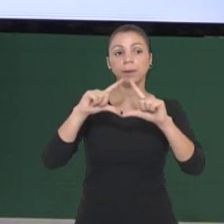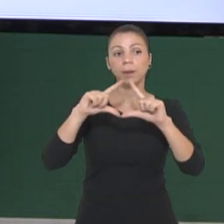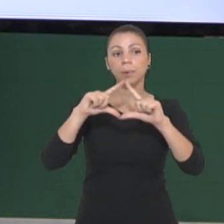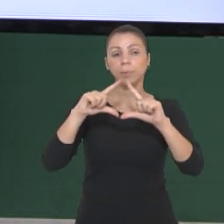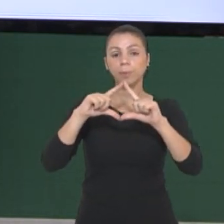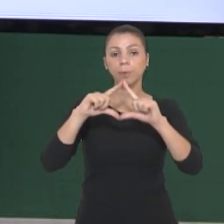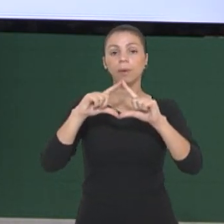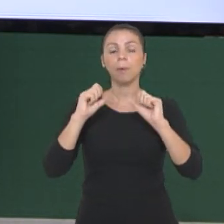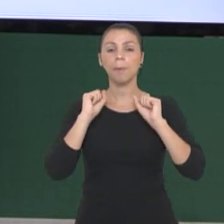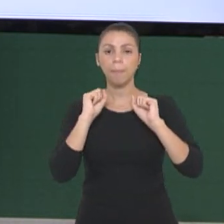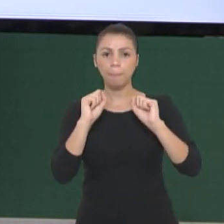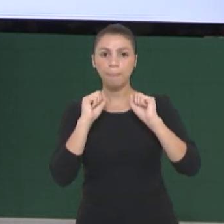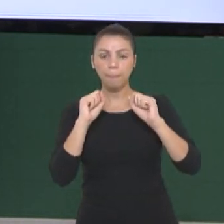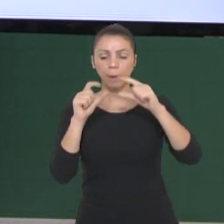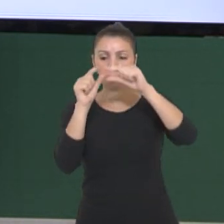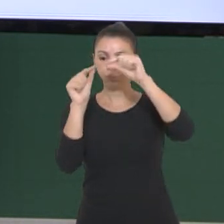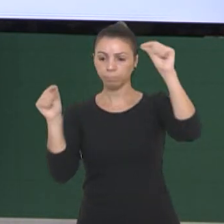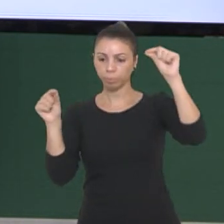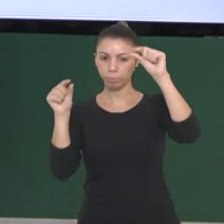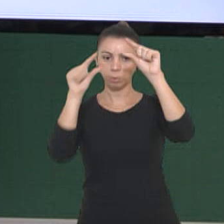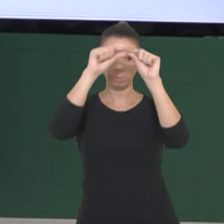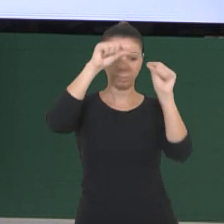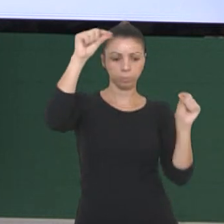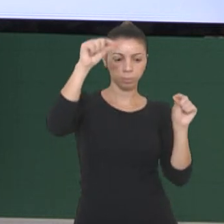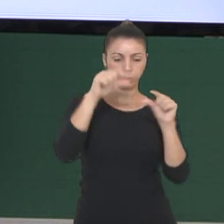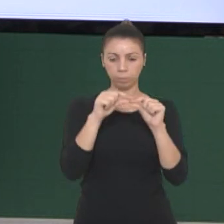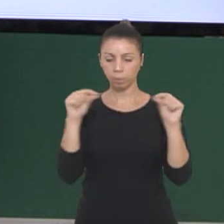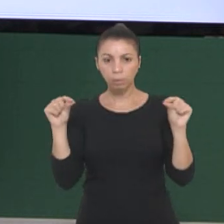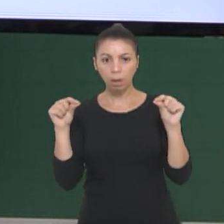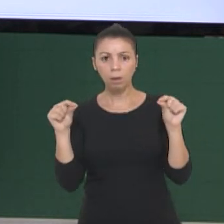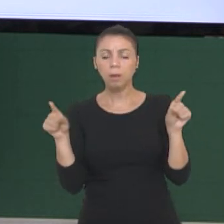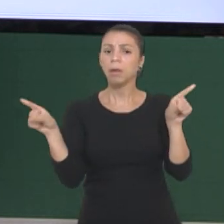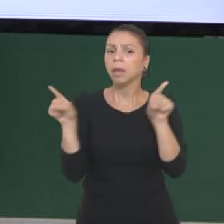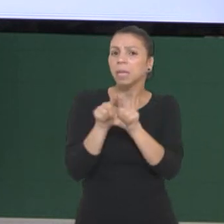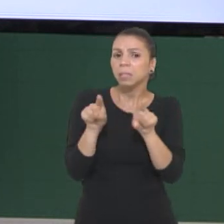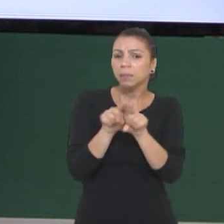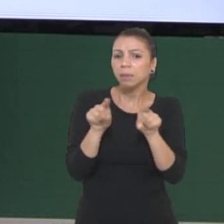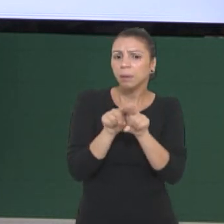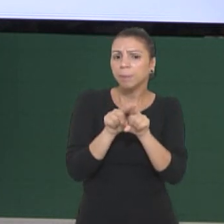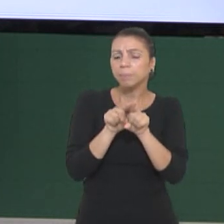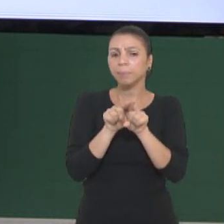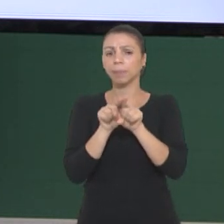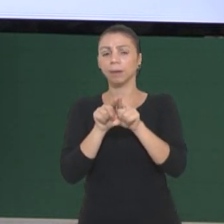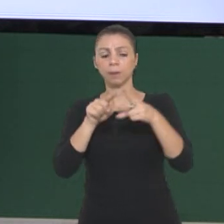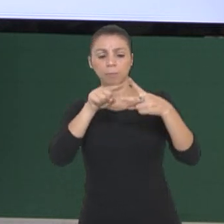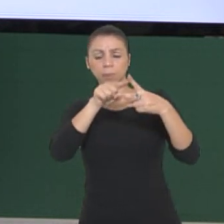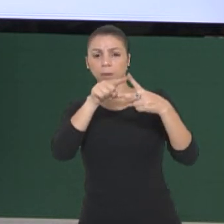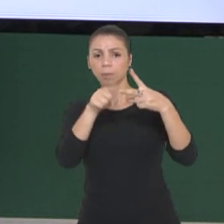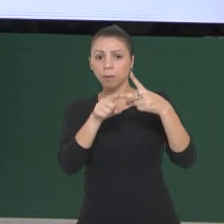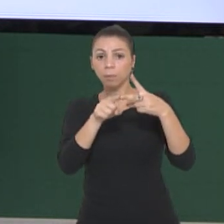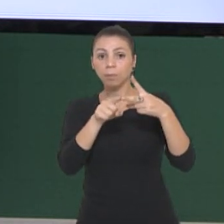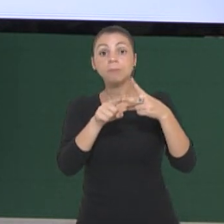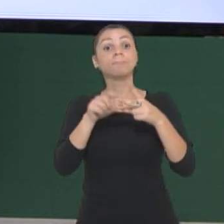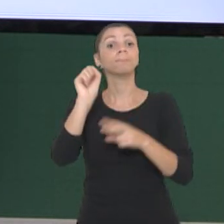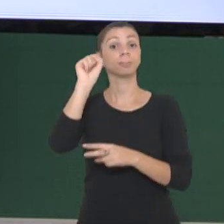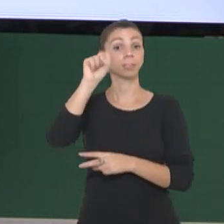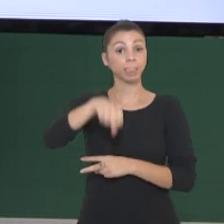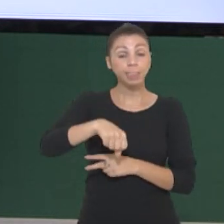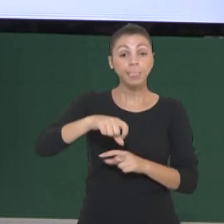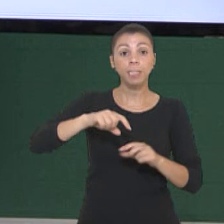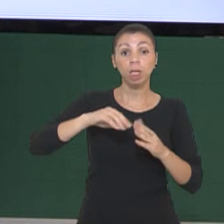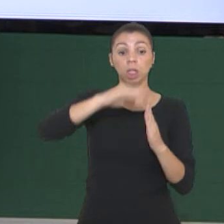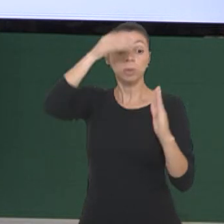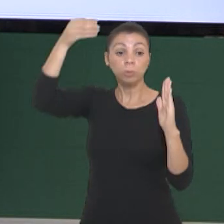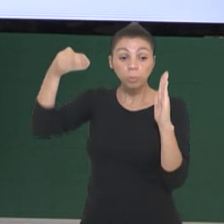ser classificado pelos lados e pelos ângulos? Sim. Então, todo triângulo ele pode ser classificado quanto aos